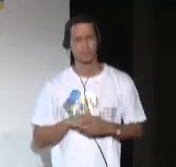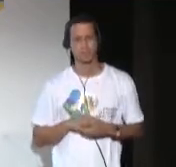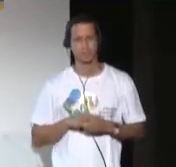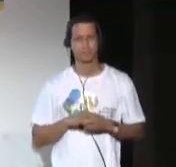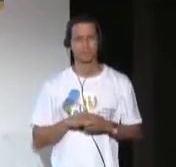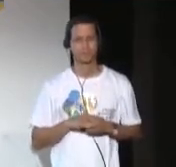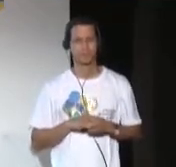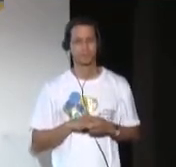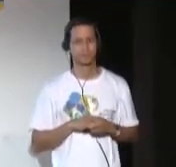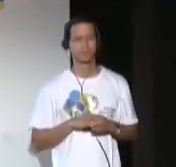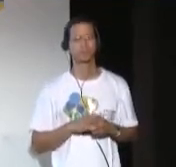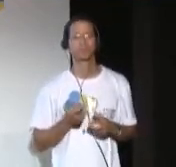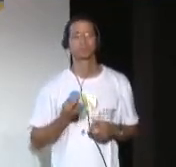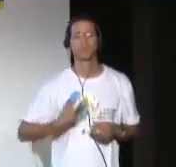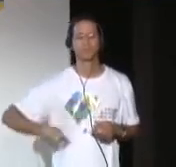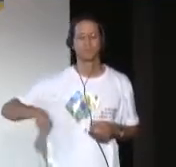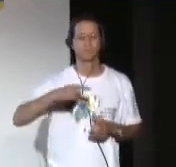motivo único.